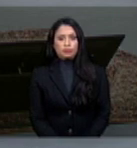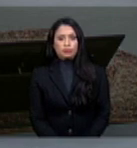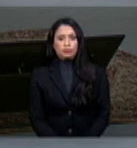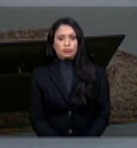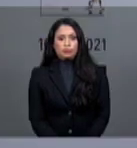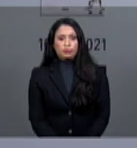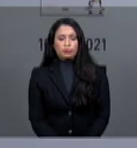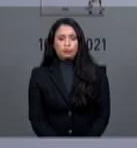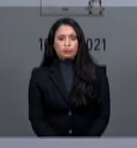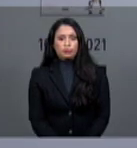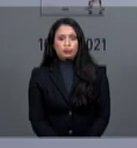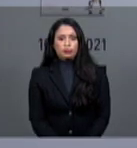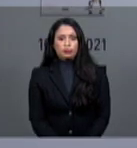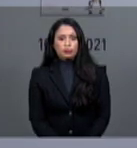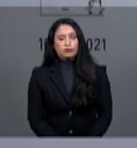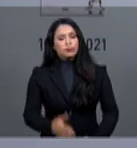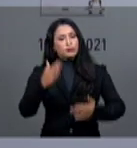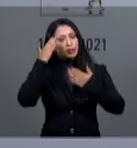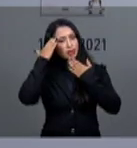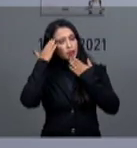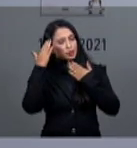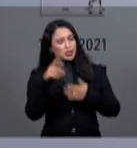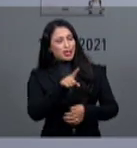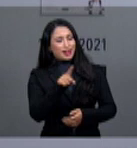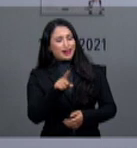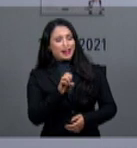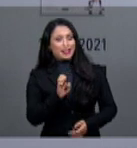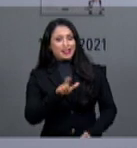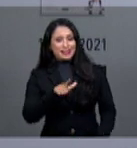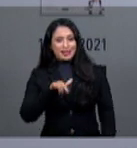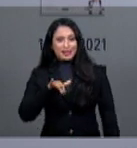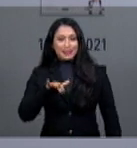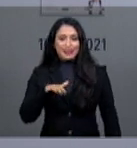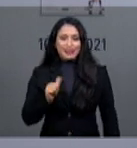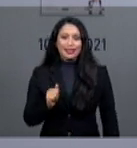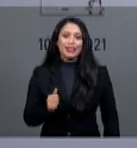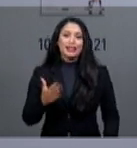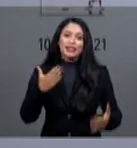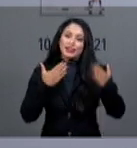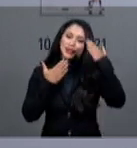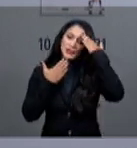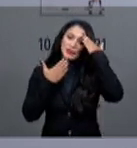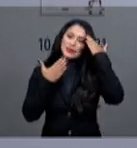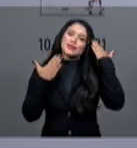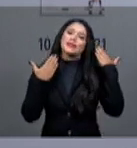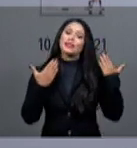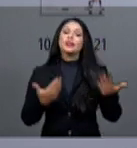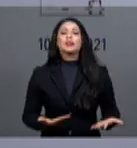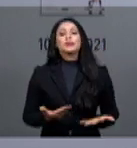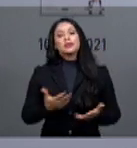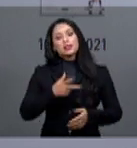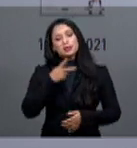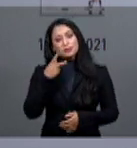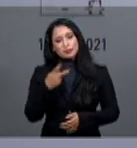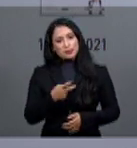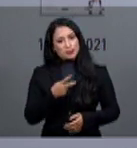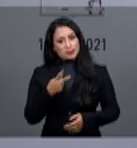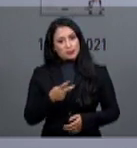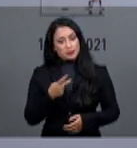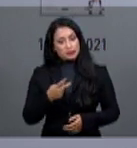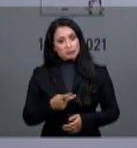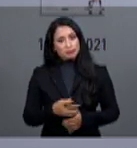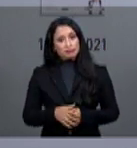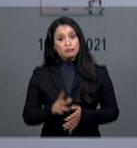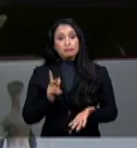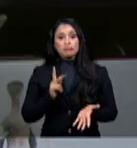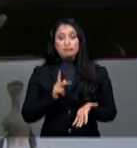Muito obrigada, Zélia. Muito obrigada por essa... Ministra Ellen Grace. Essa sua exposição, que, na